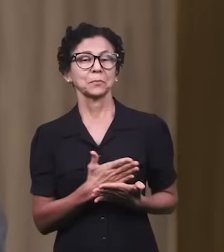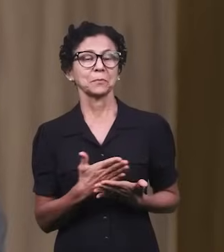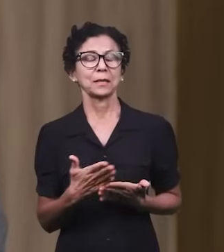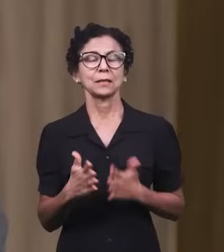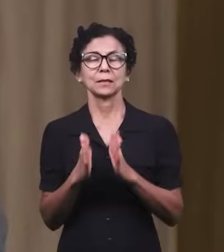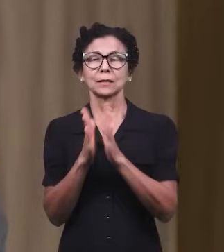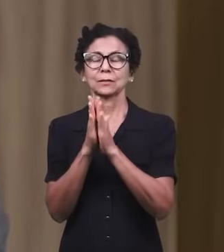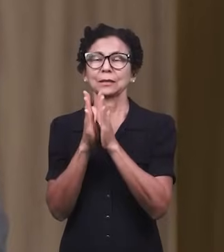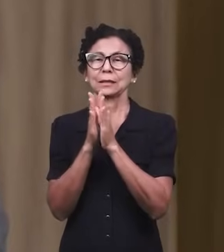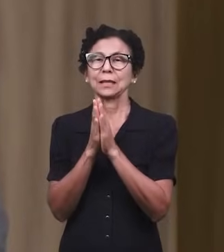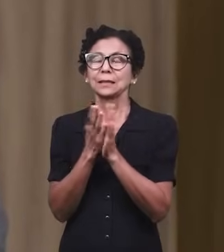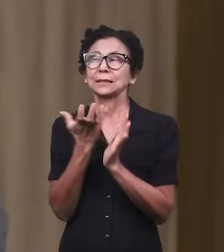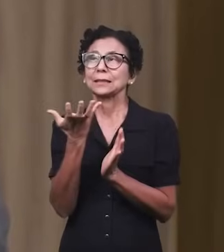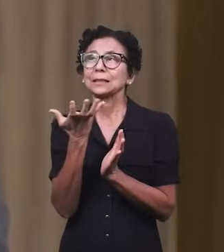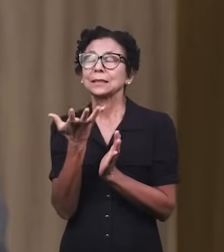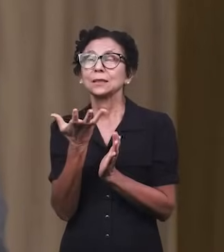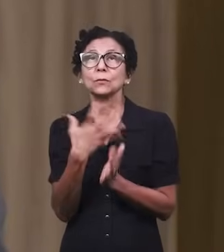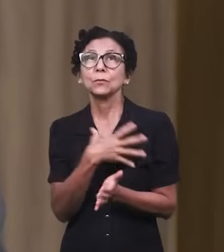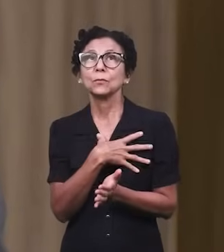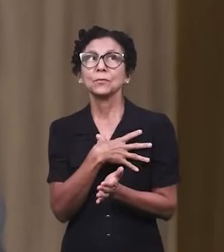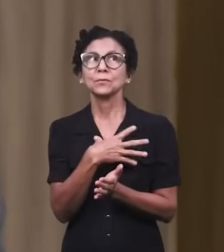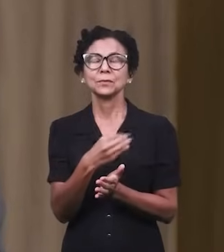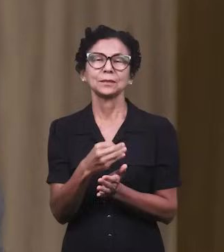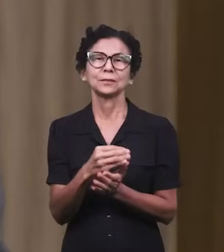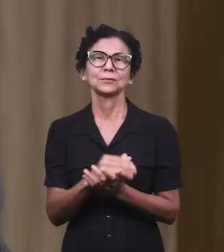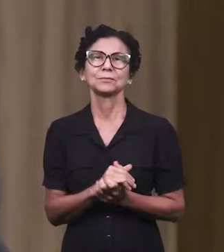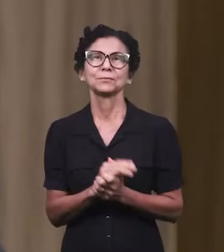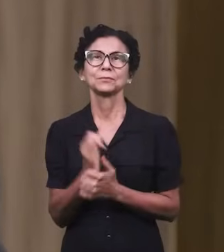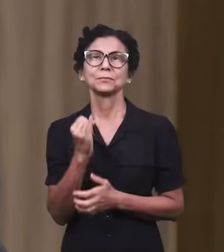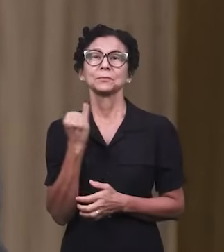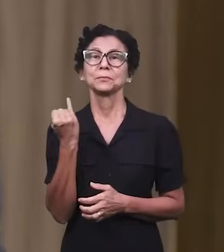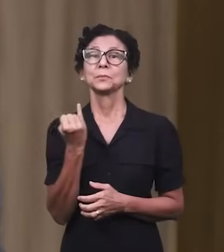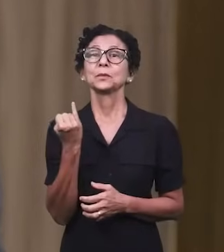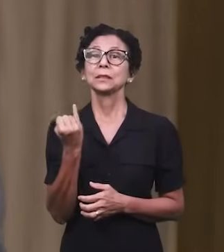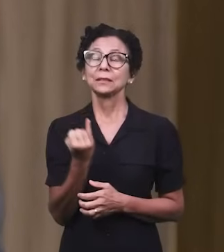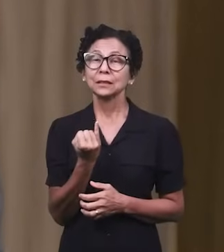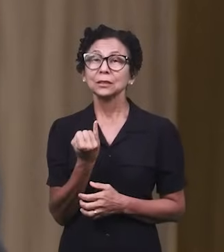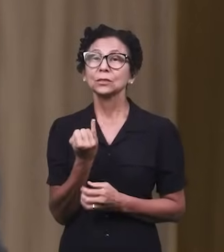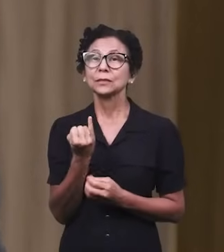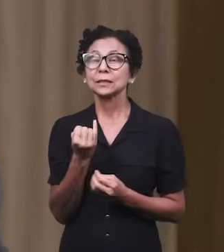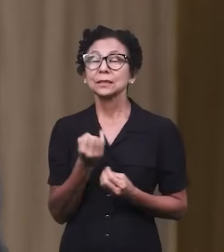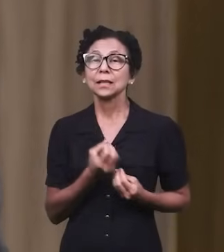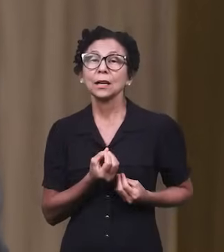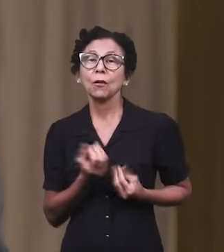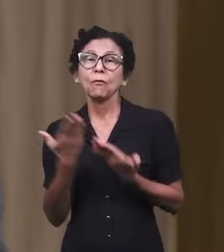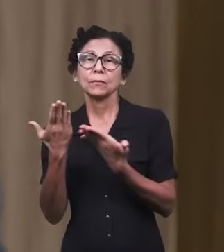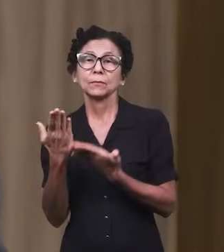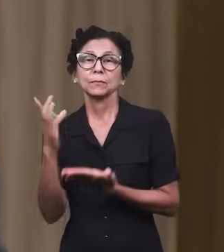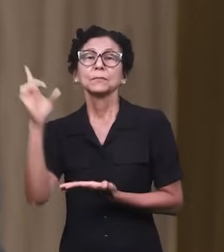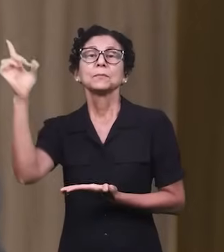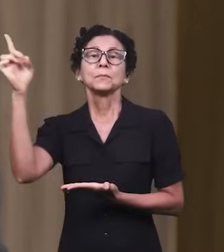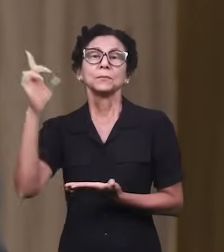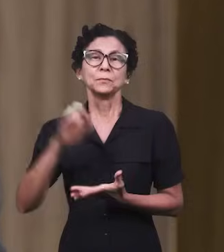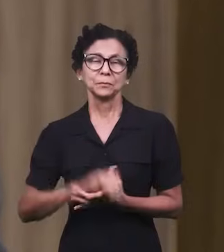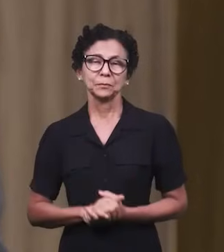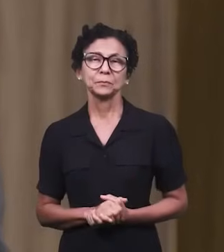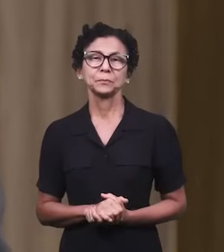desejos, vamos dizer assim, é muito importante. E quando o Senhor,